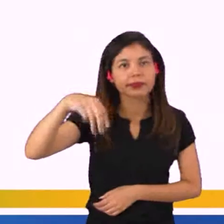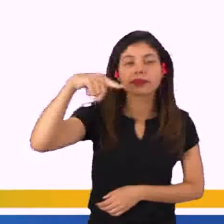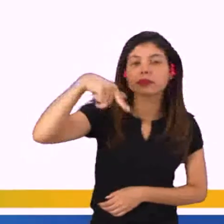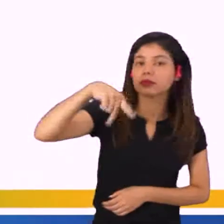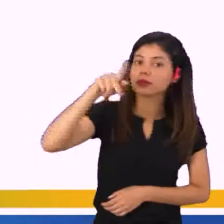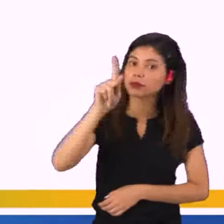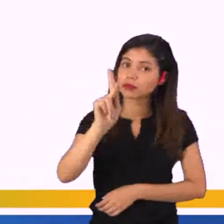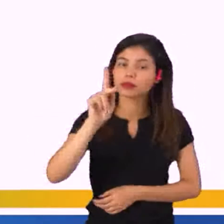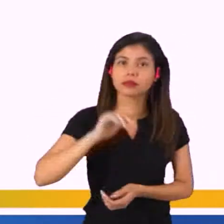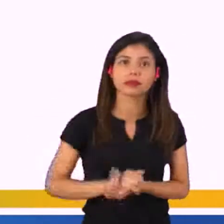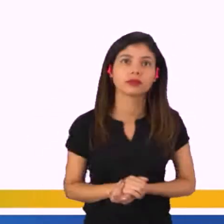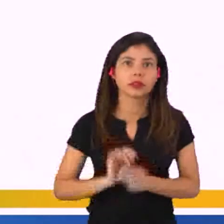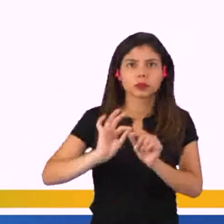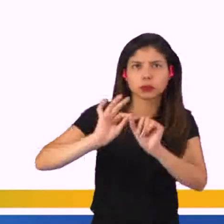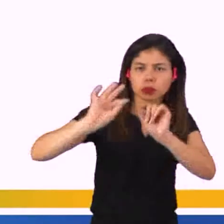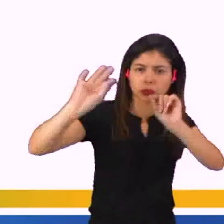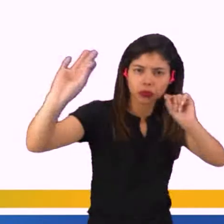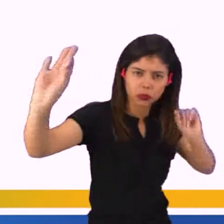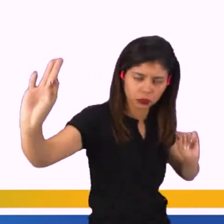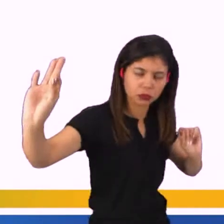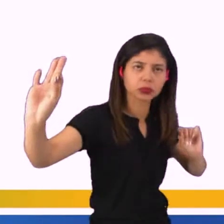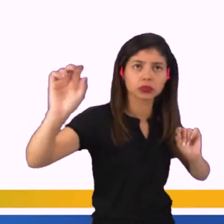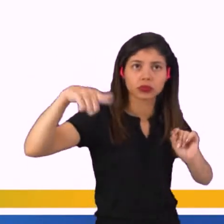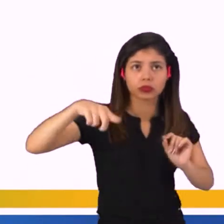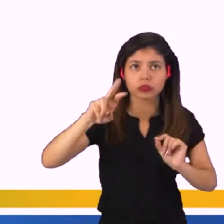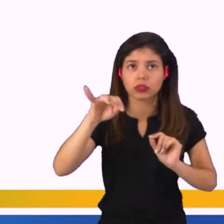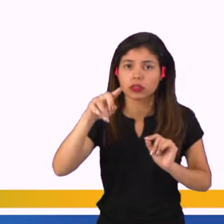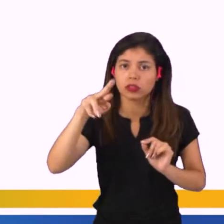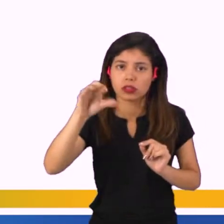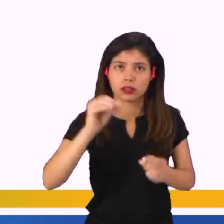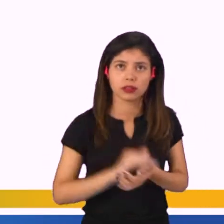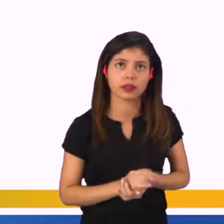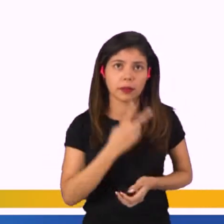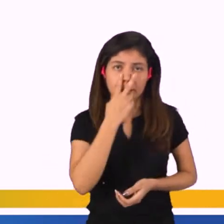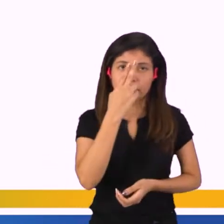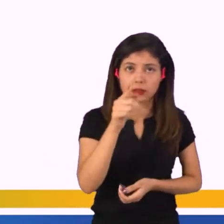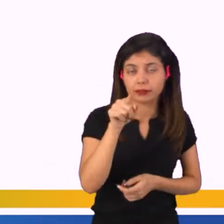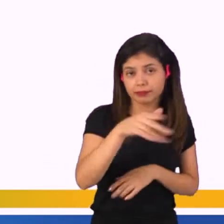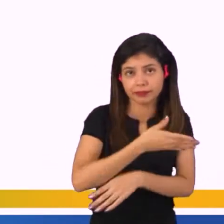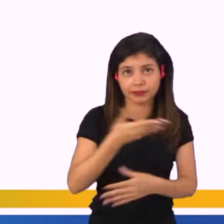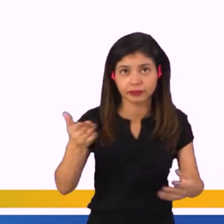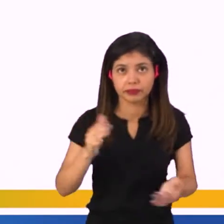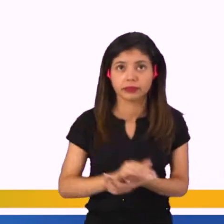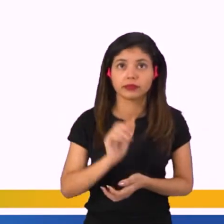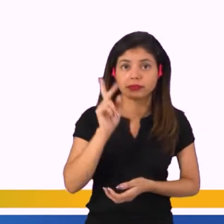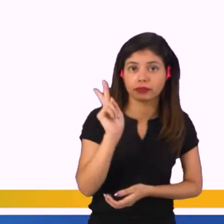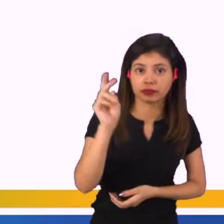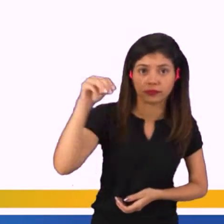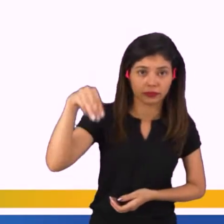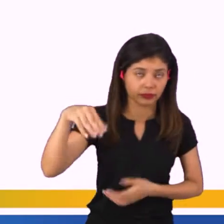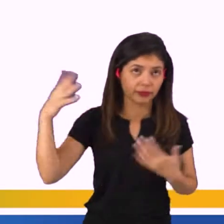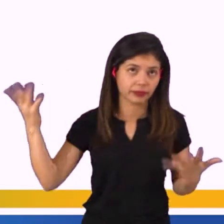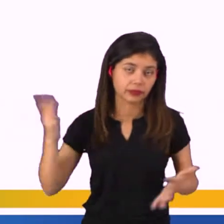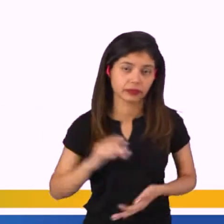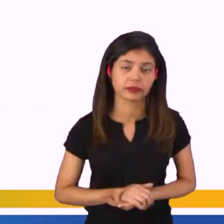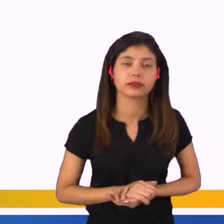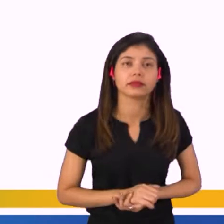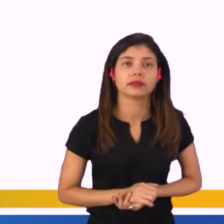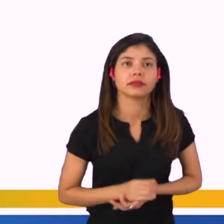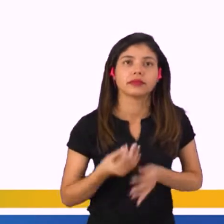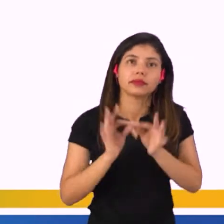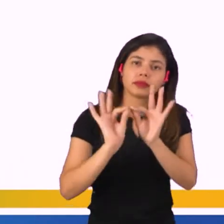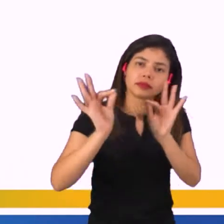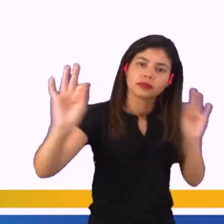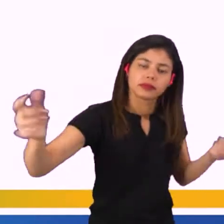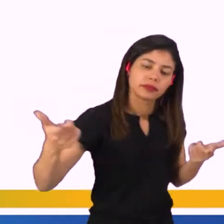só, muitas distâncias, né, aparecem aí com esse formato, né, distâncias em quilômetros, né, uma